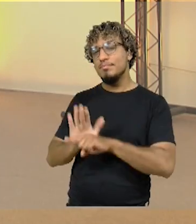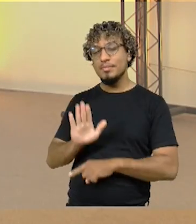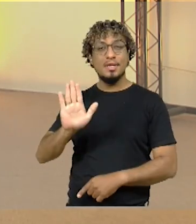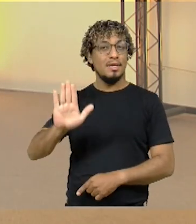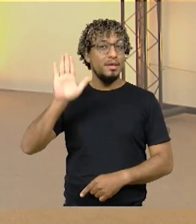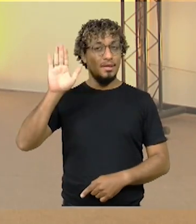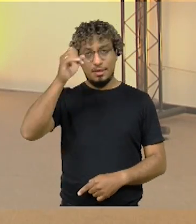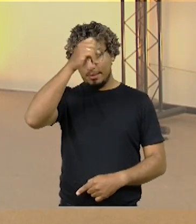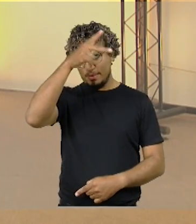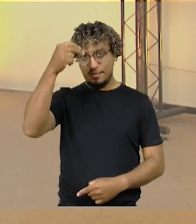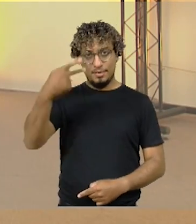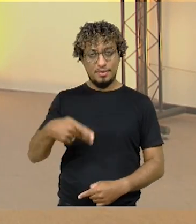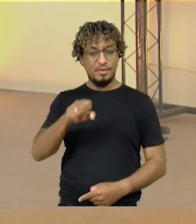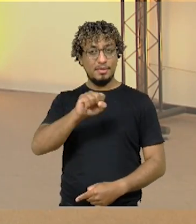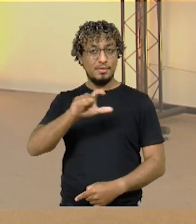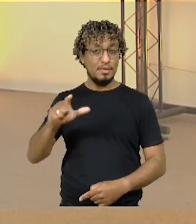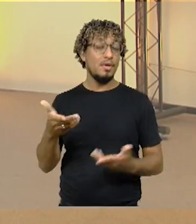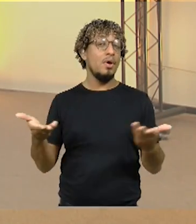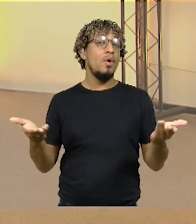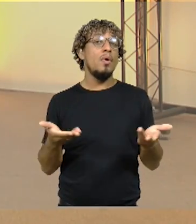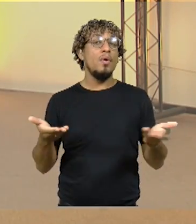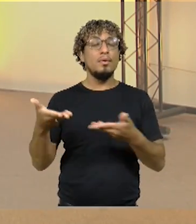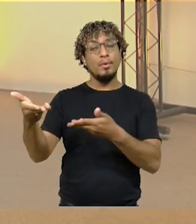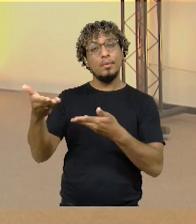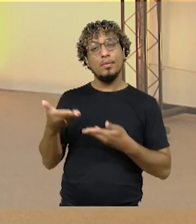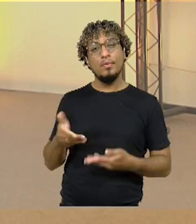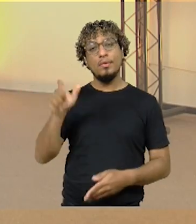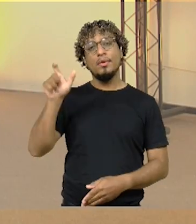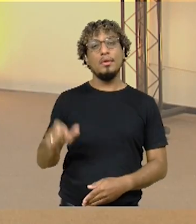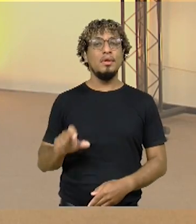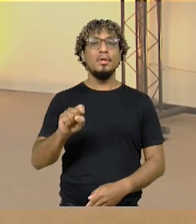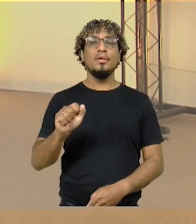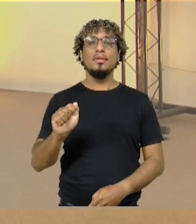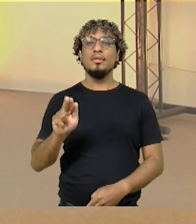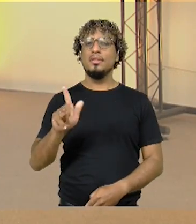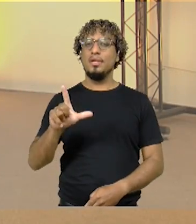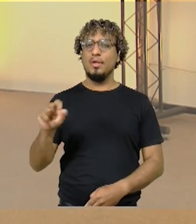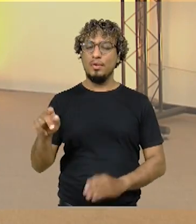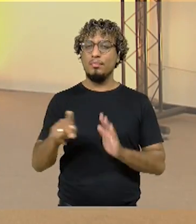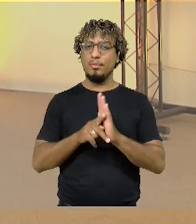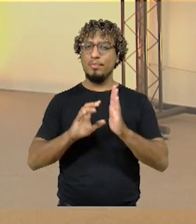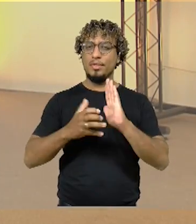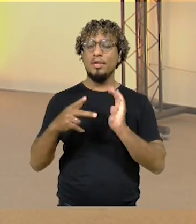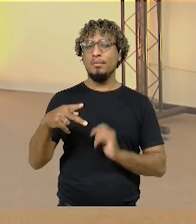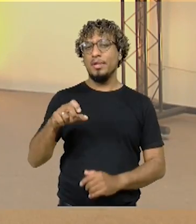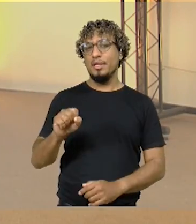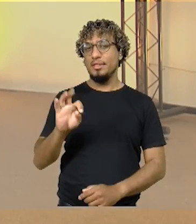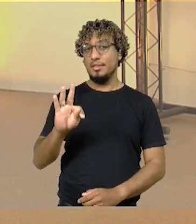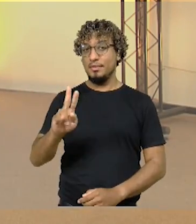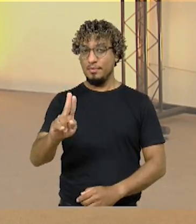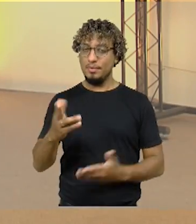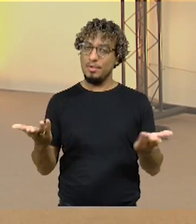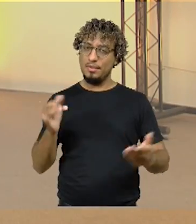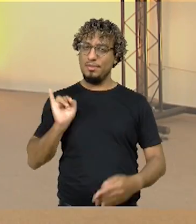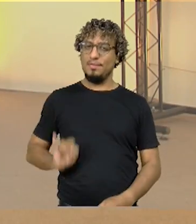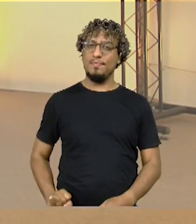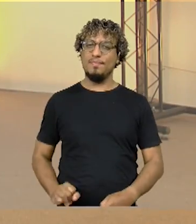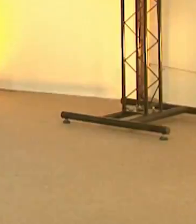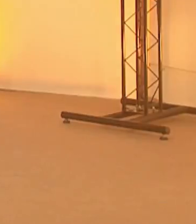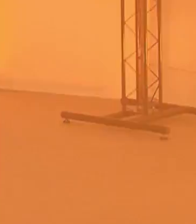espetáculo que já foi assistido por mais de 10 mil pessoas, os nossos espetáculos, né? E esse ano a gente vai homenagear